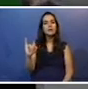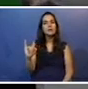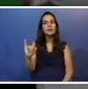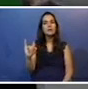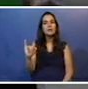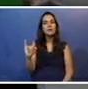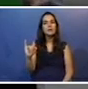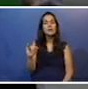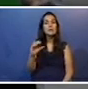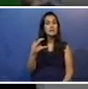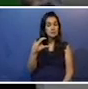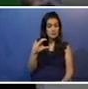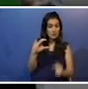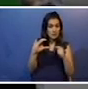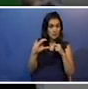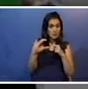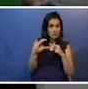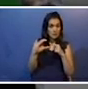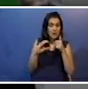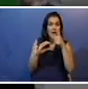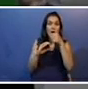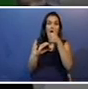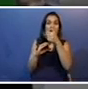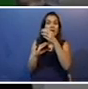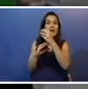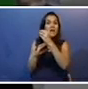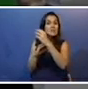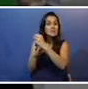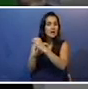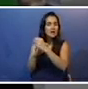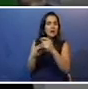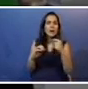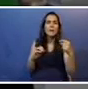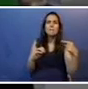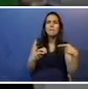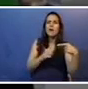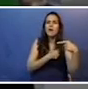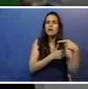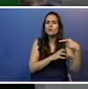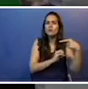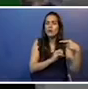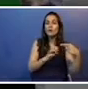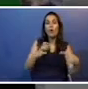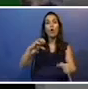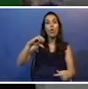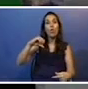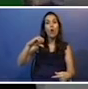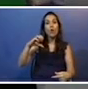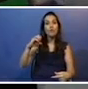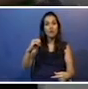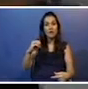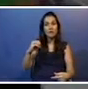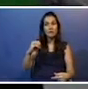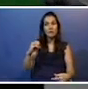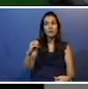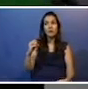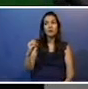O C nós sabemos que vale 100. Menos 10, 90. Mais